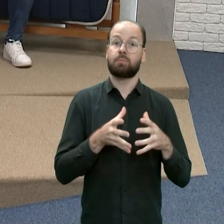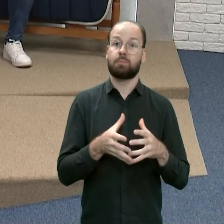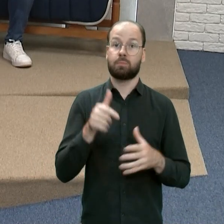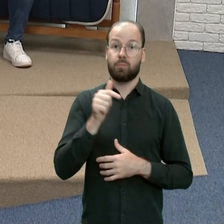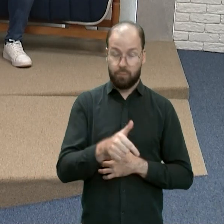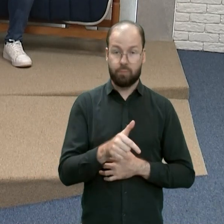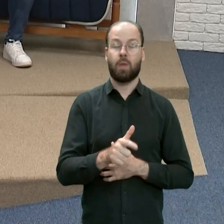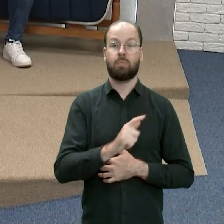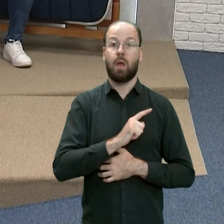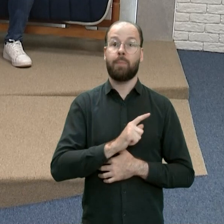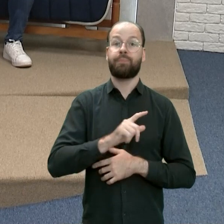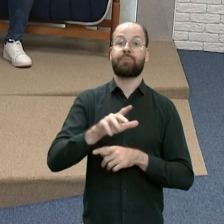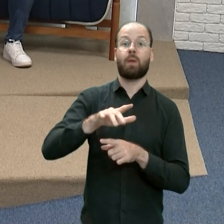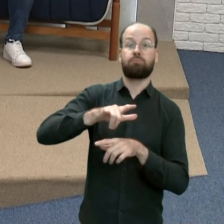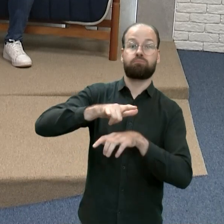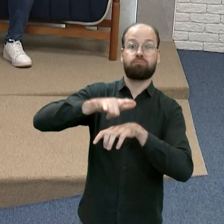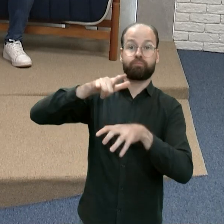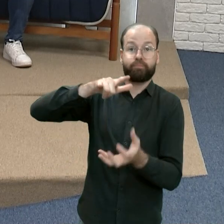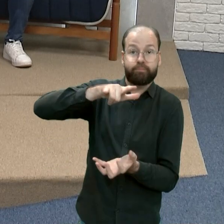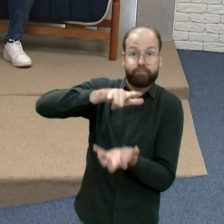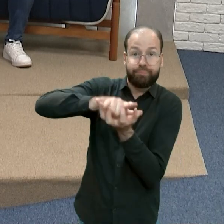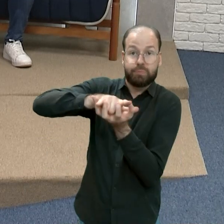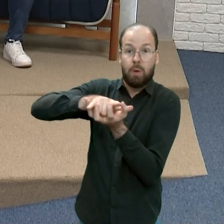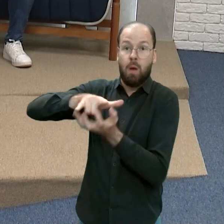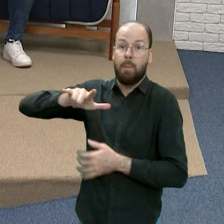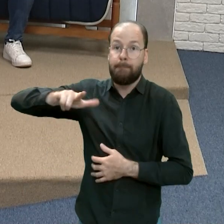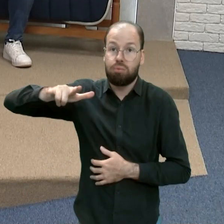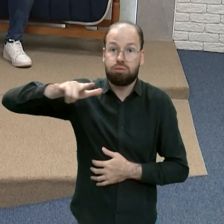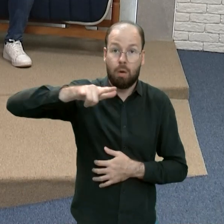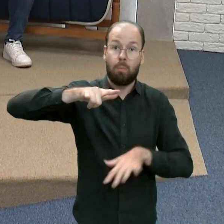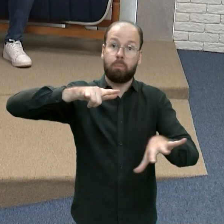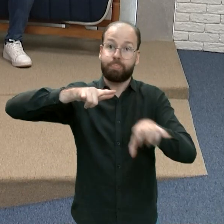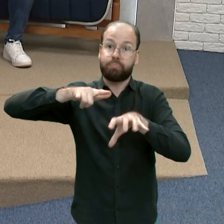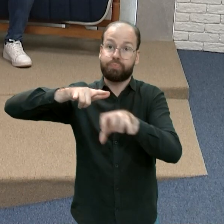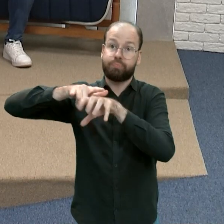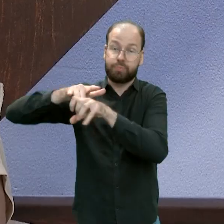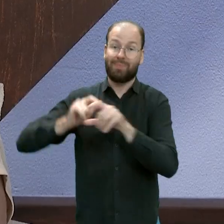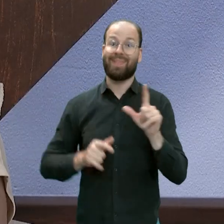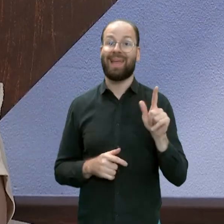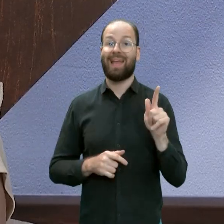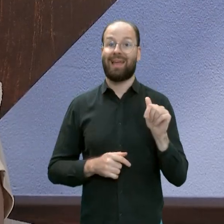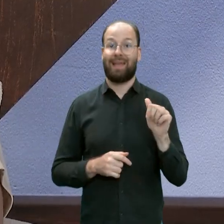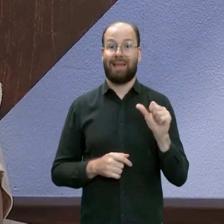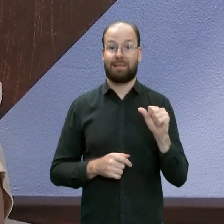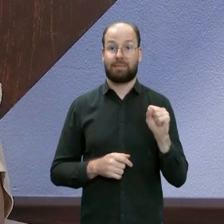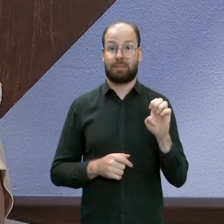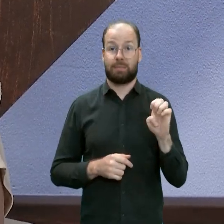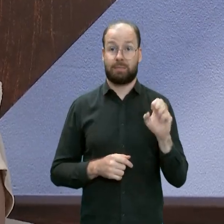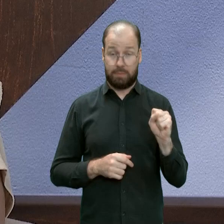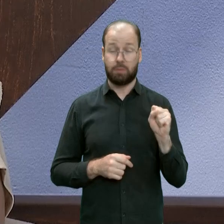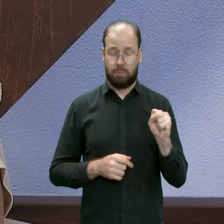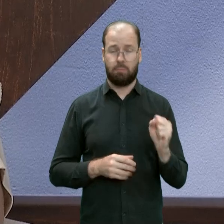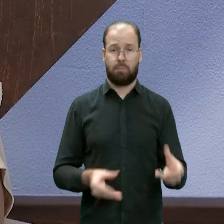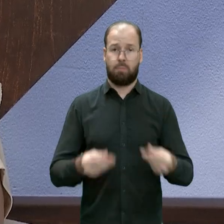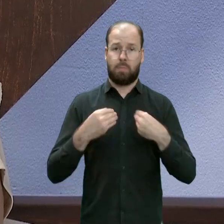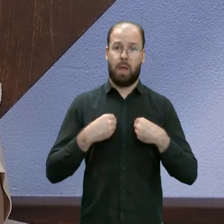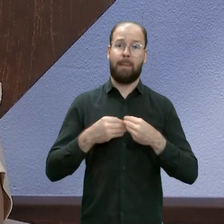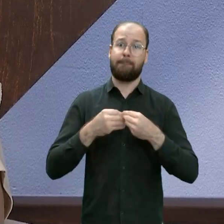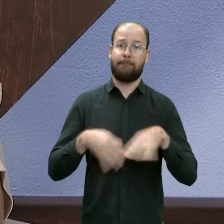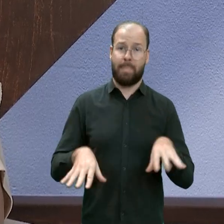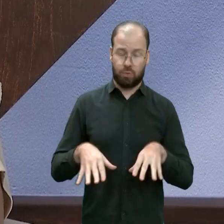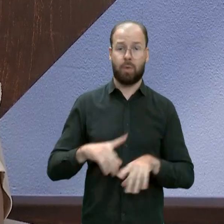desses gases que em concentrações acima do ambiente elas são prejudiciais para a gente, quanto também o